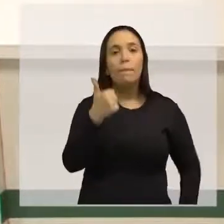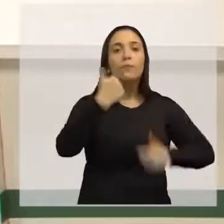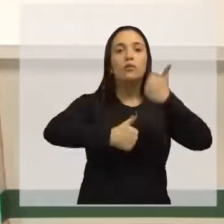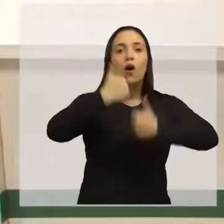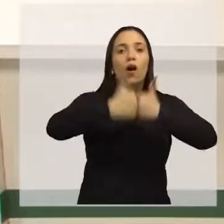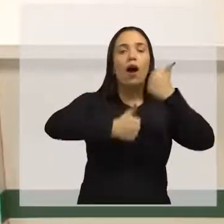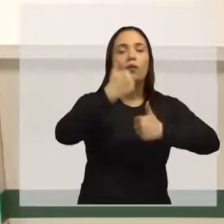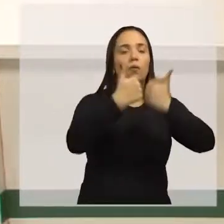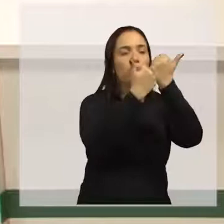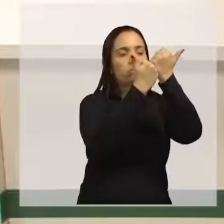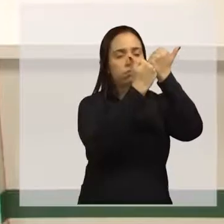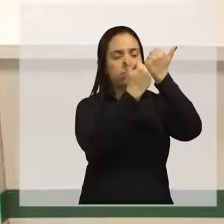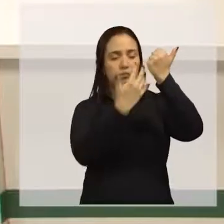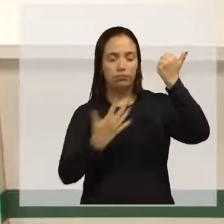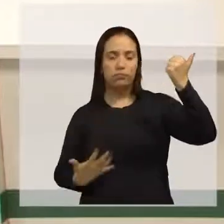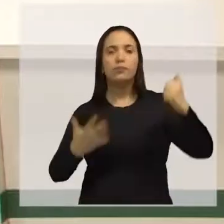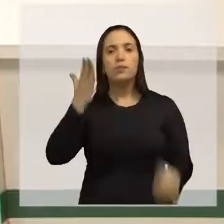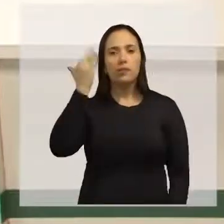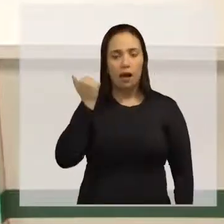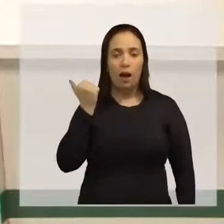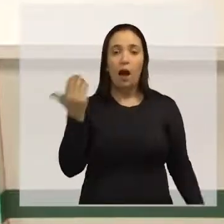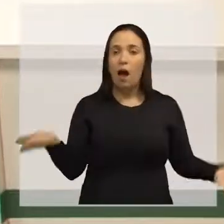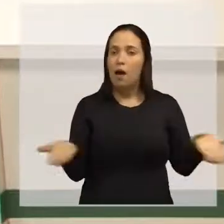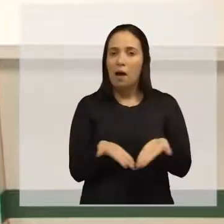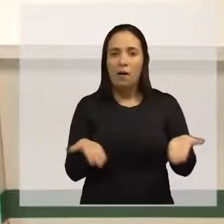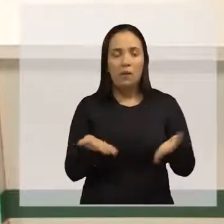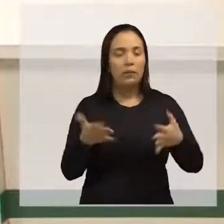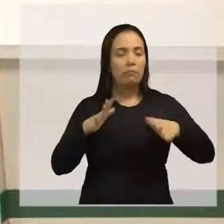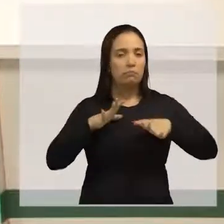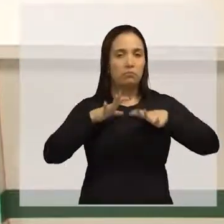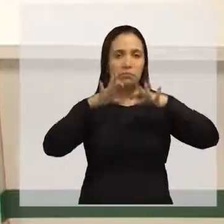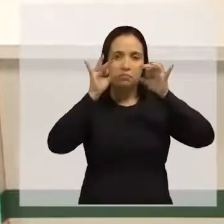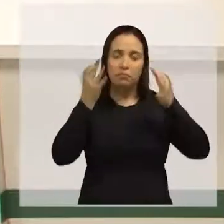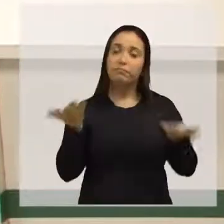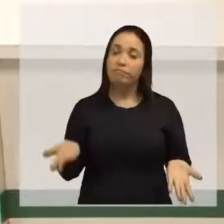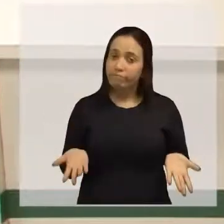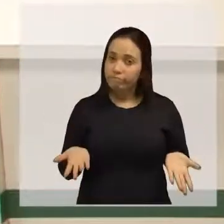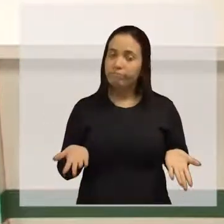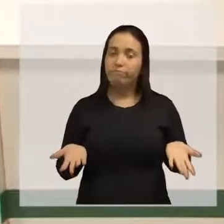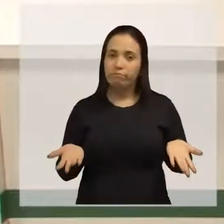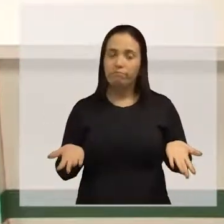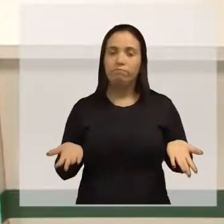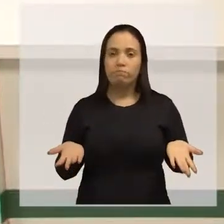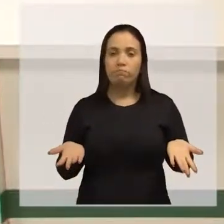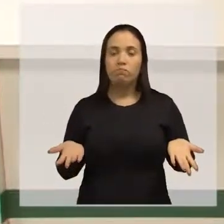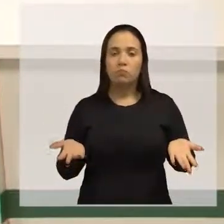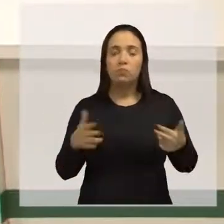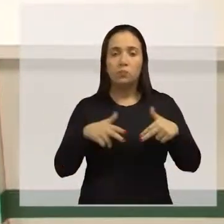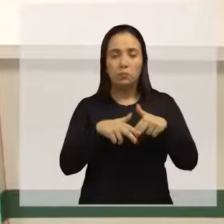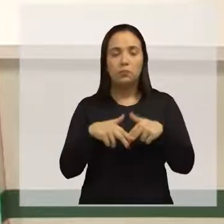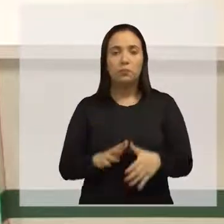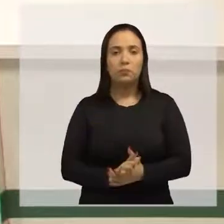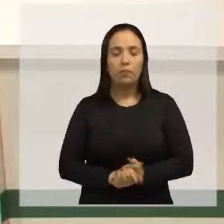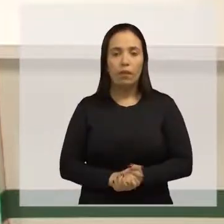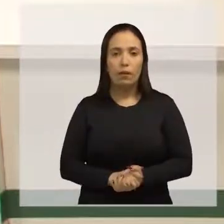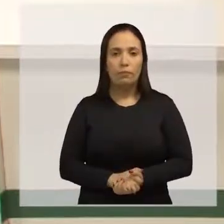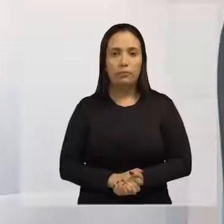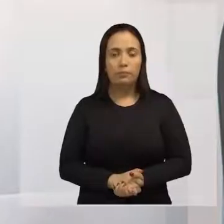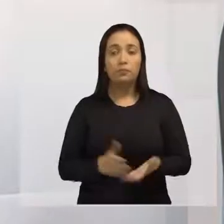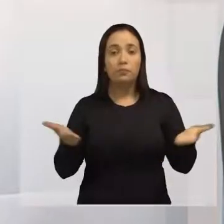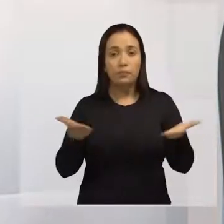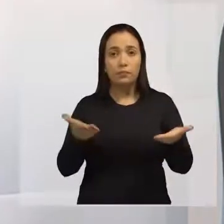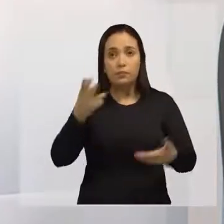a seleção para você. E você vê que é uma coisa interessante. Isso. E esse laboratório, por exemplo, hoje quem